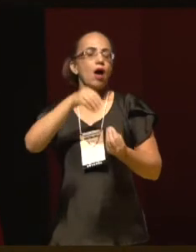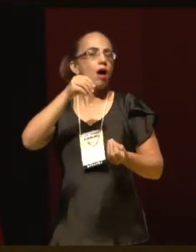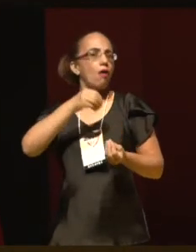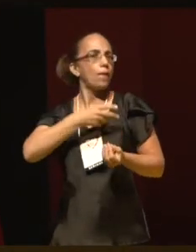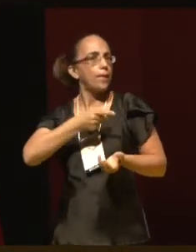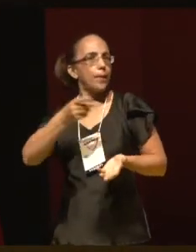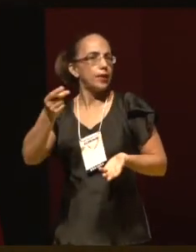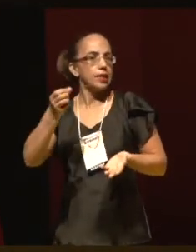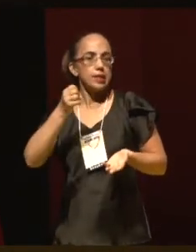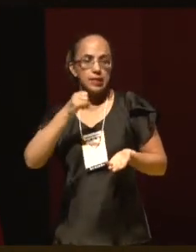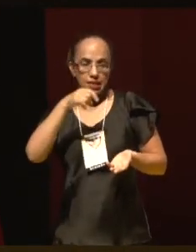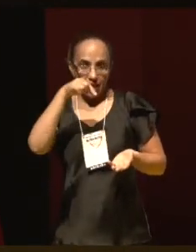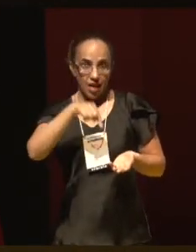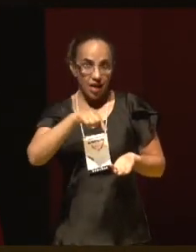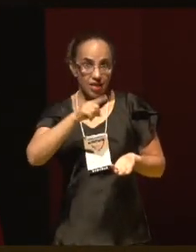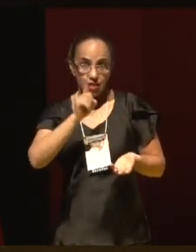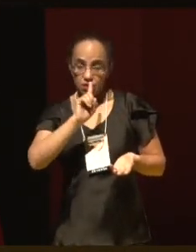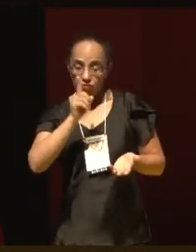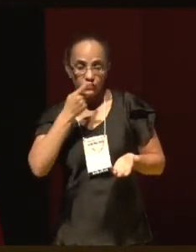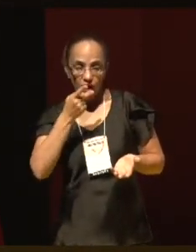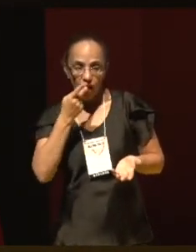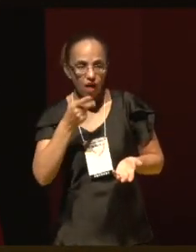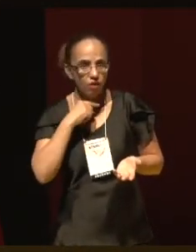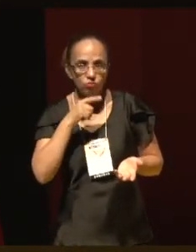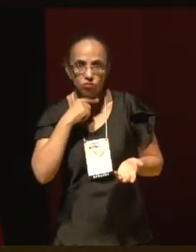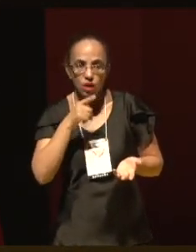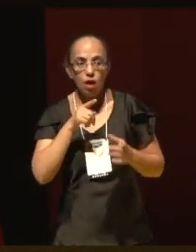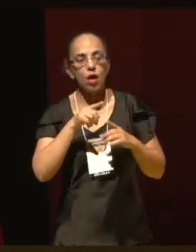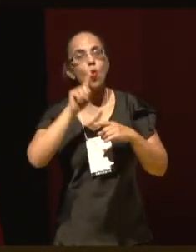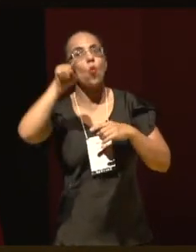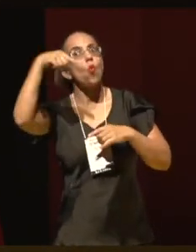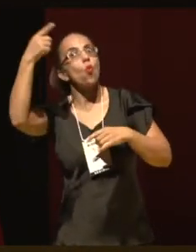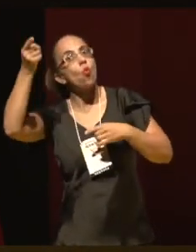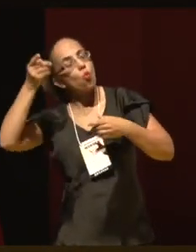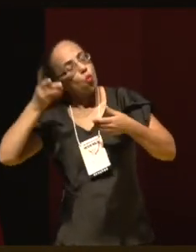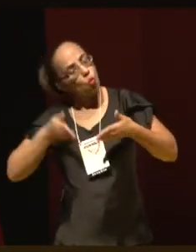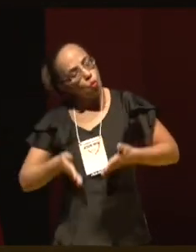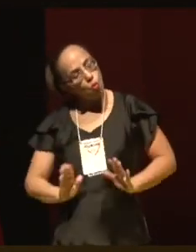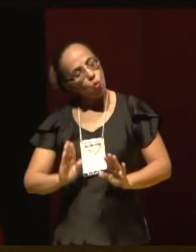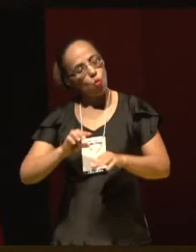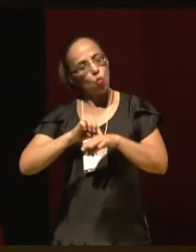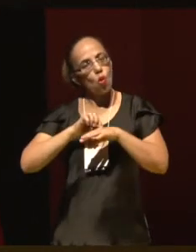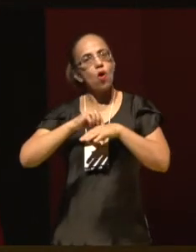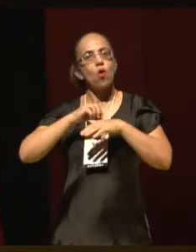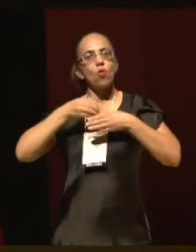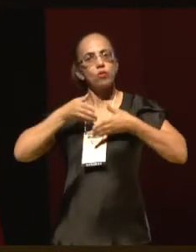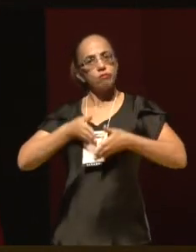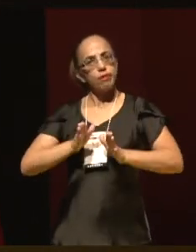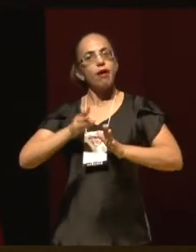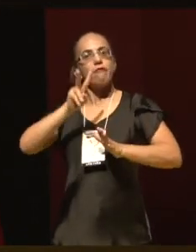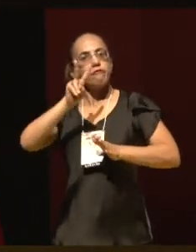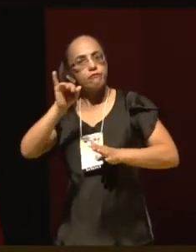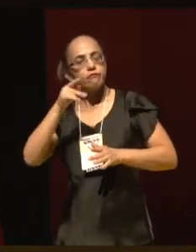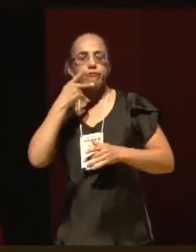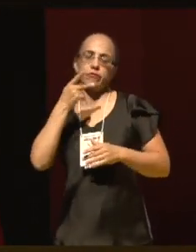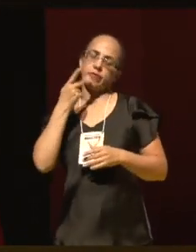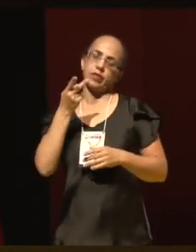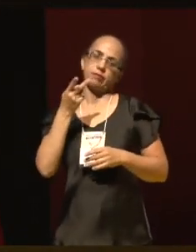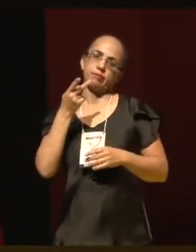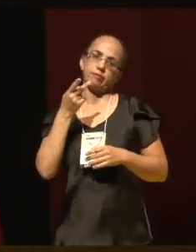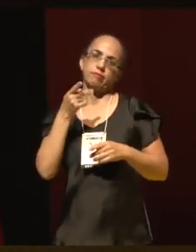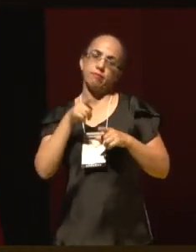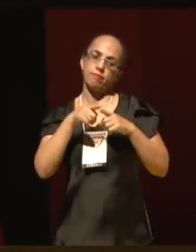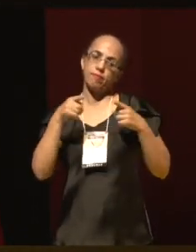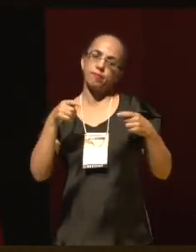Mas precisa ser educado nesta existência para poder fazer isso.